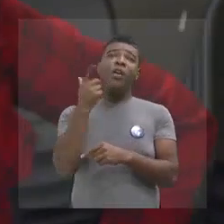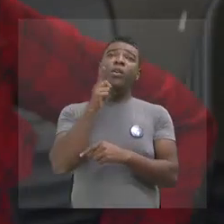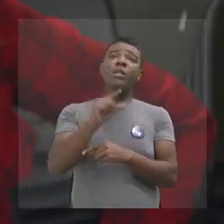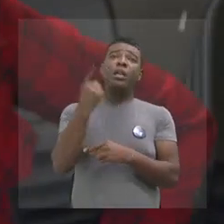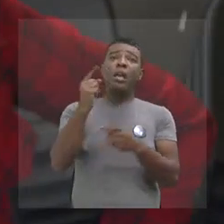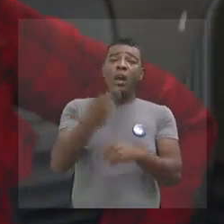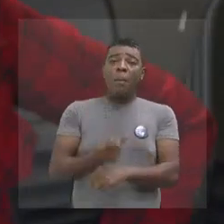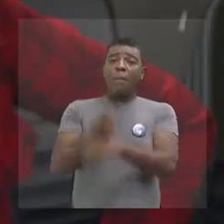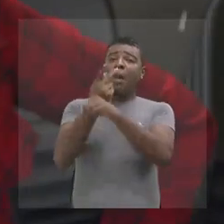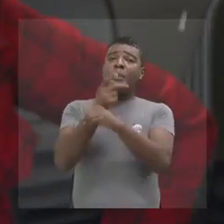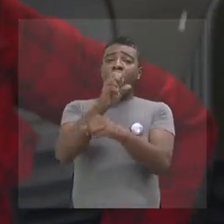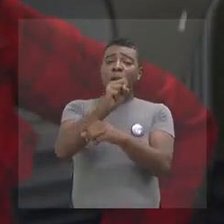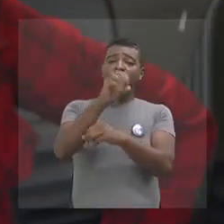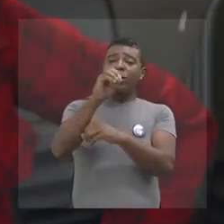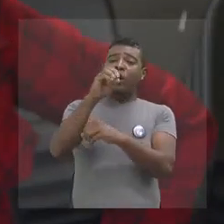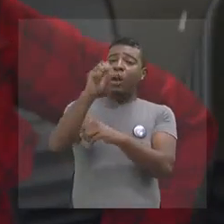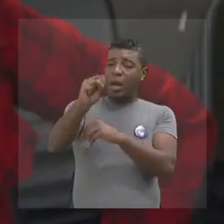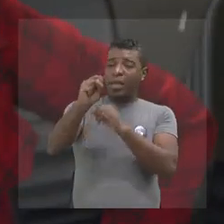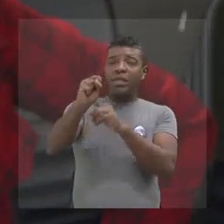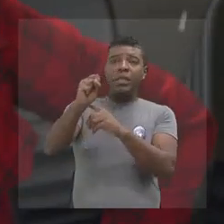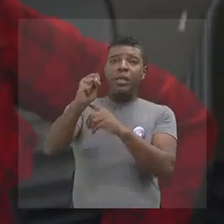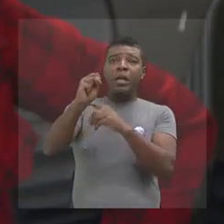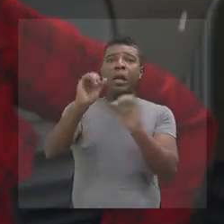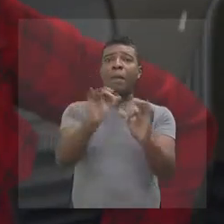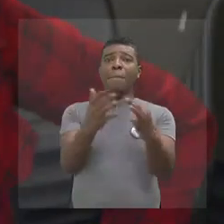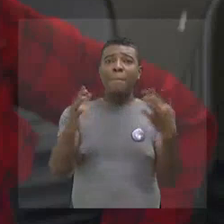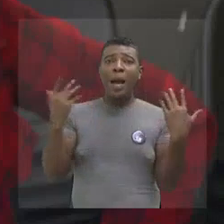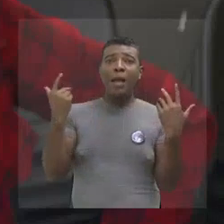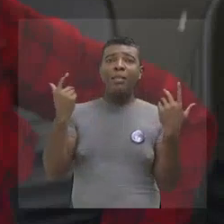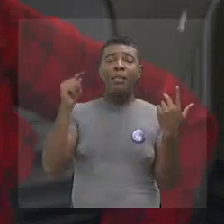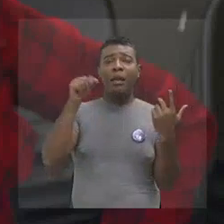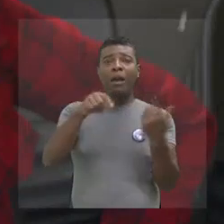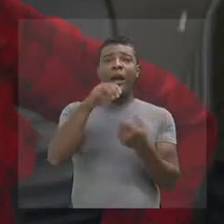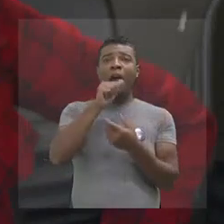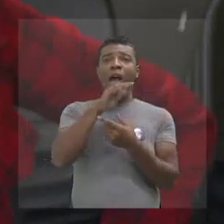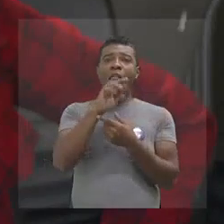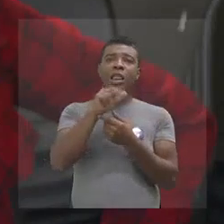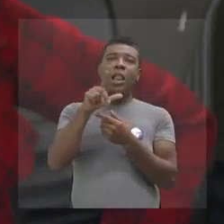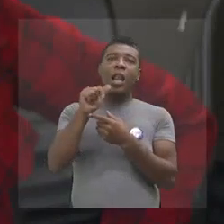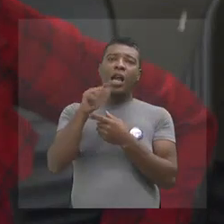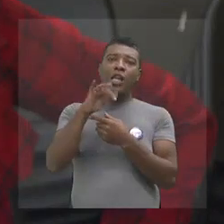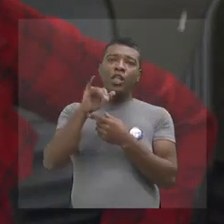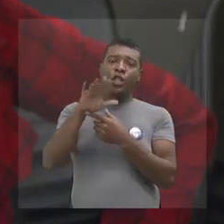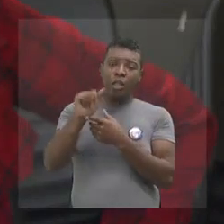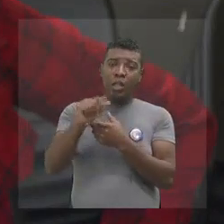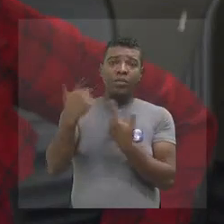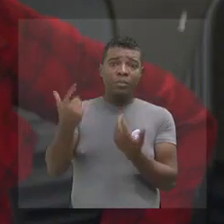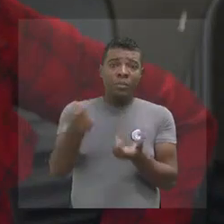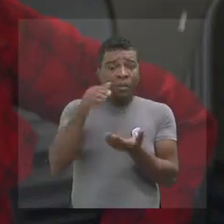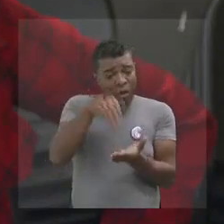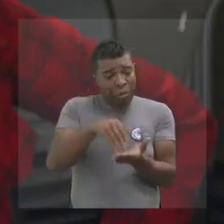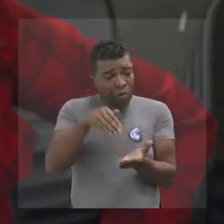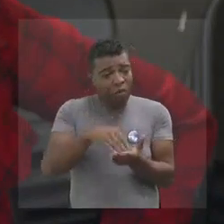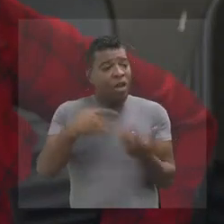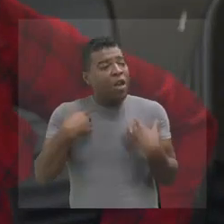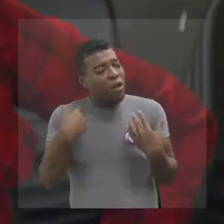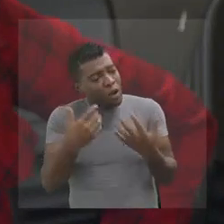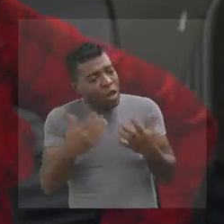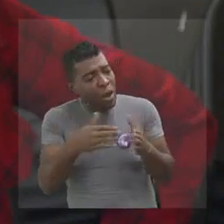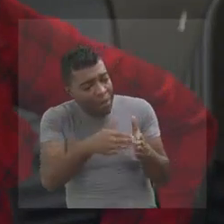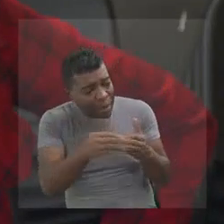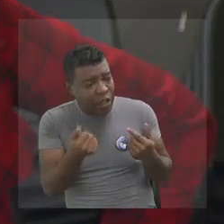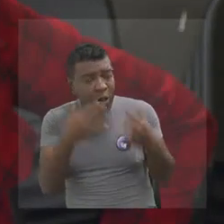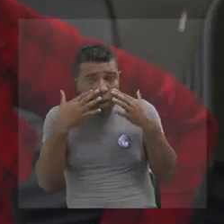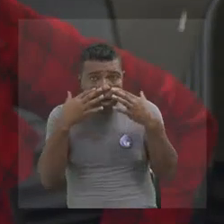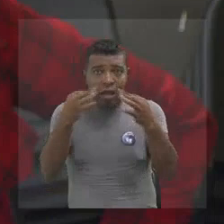da mata atlântica do nosso estado e aí por fim eu gostaria de pedir que uma atenção especial da secretaria é para o norte de Minas Gerais